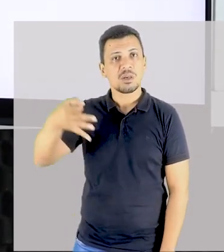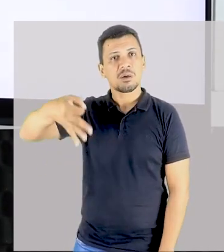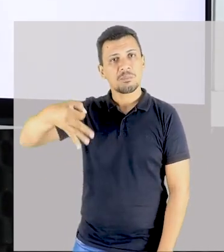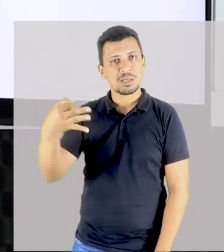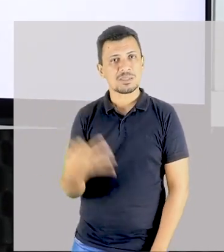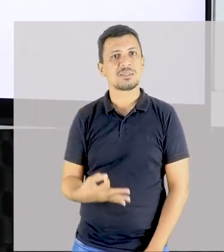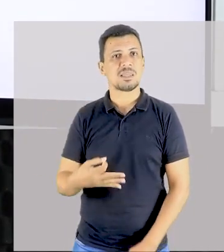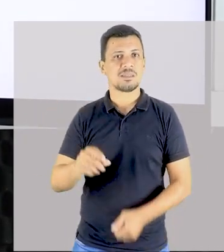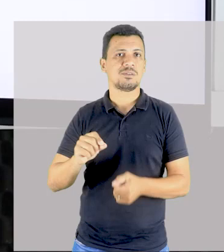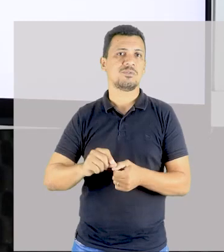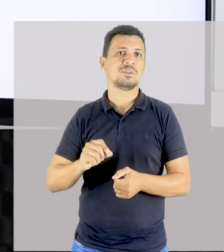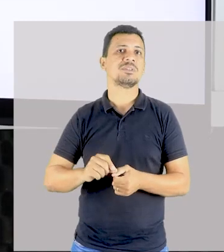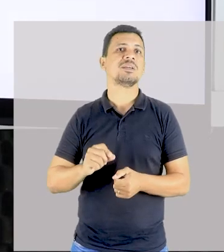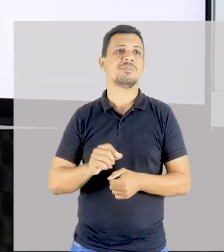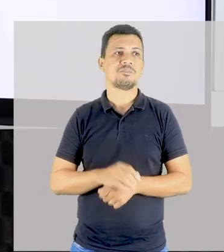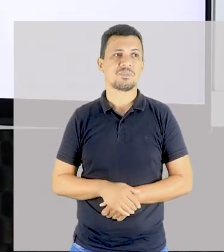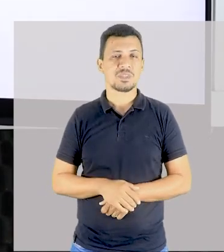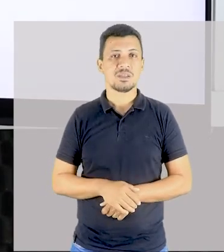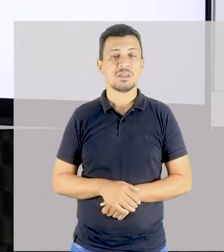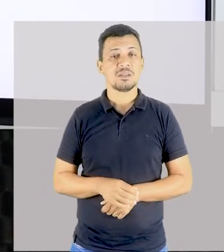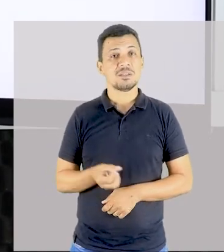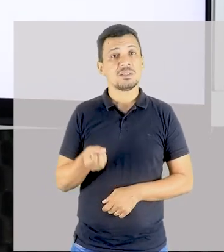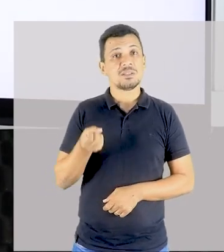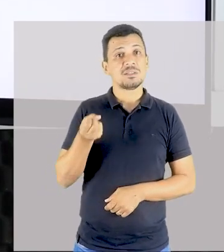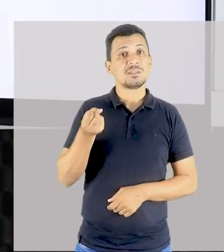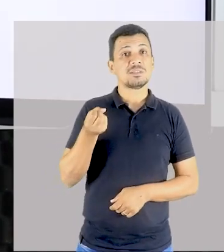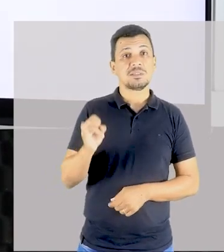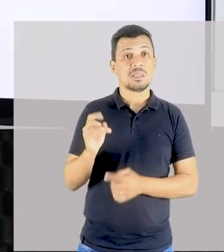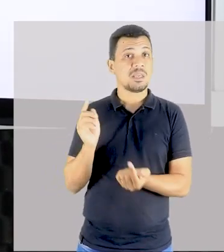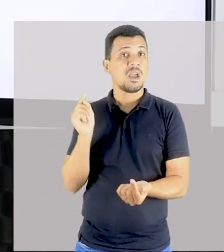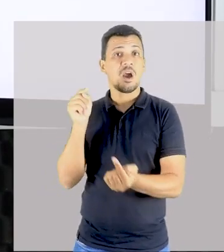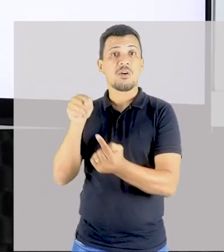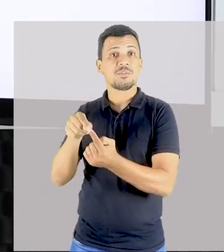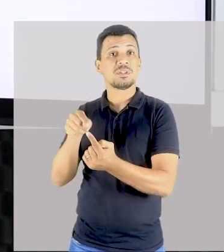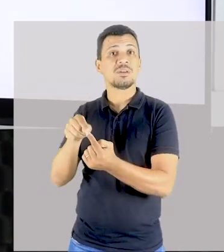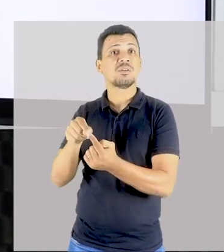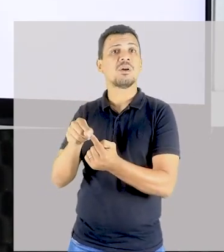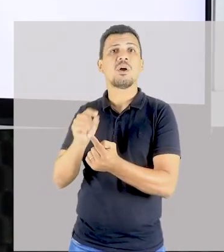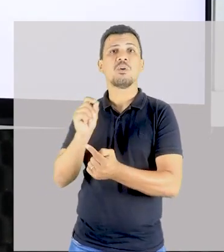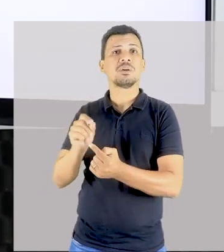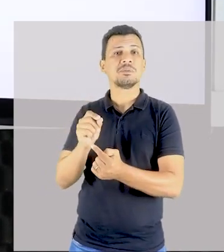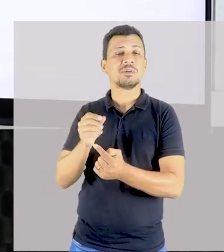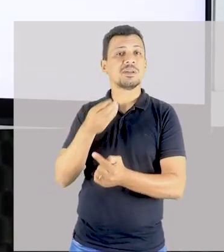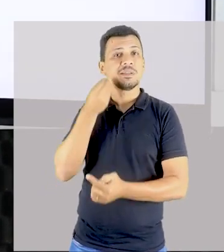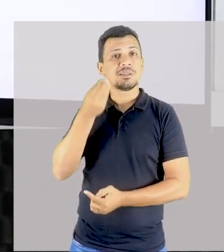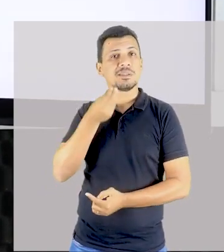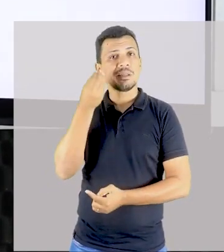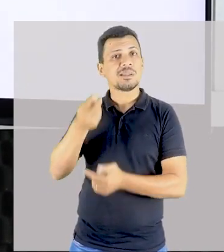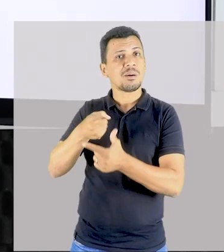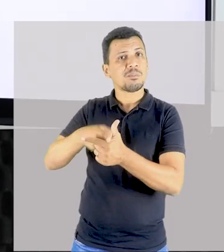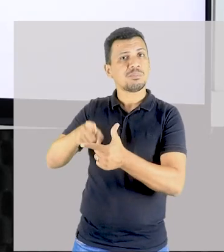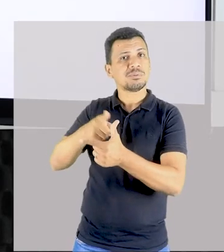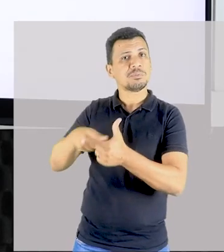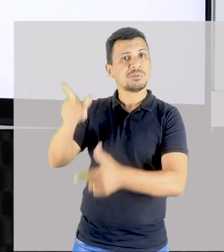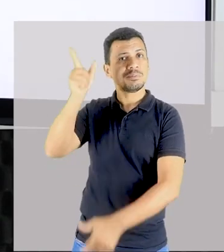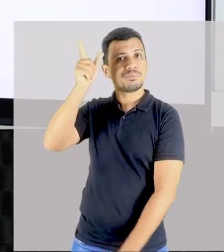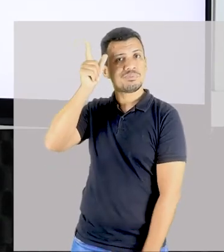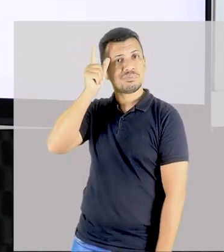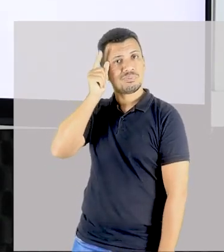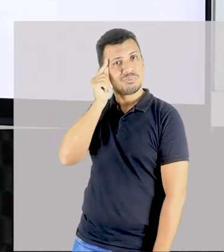se fazer se a alternativa se a finalidade for de tentar amenizar o problema ou então resolver o problema